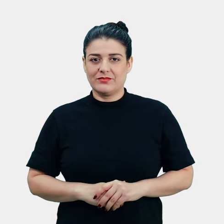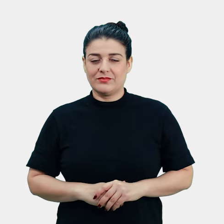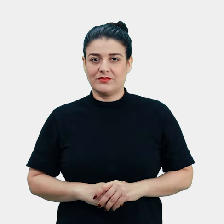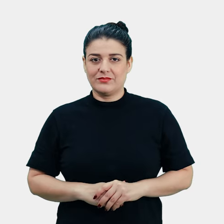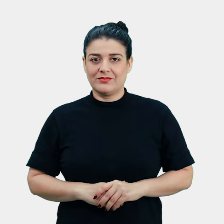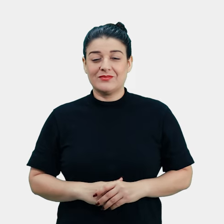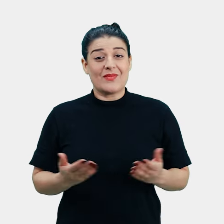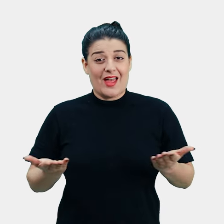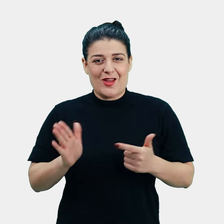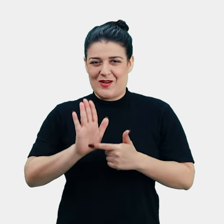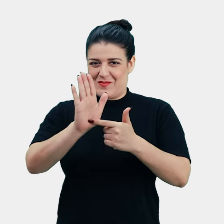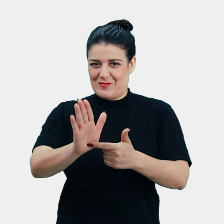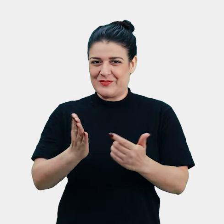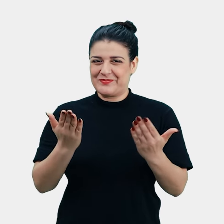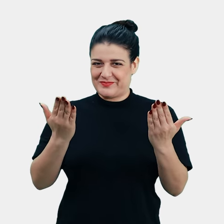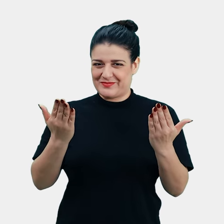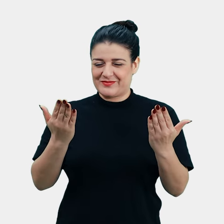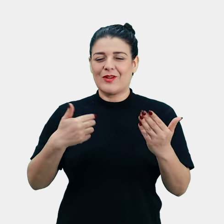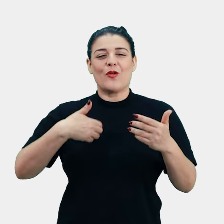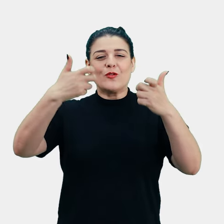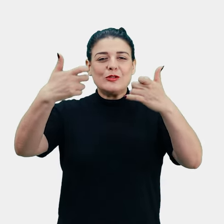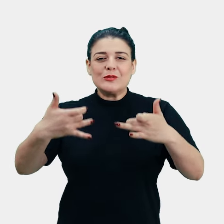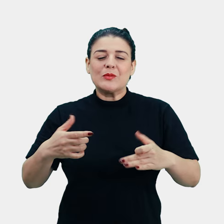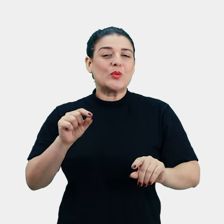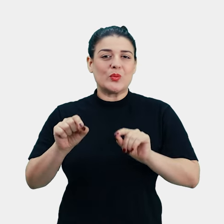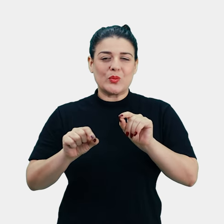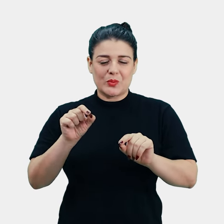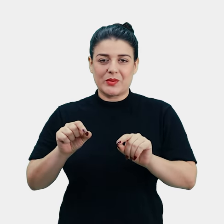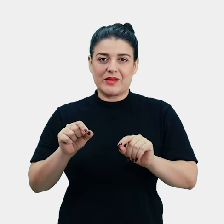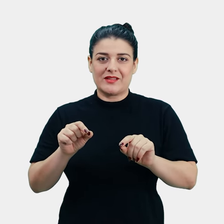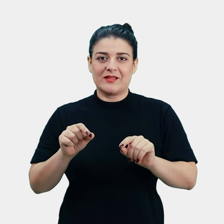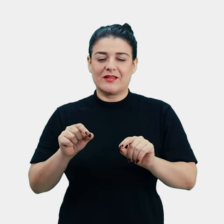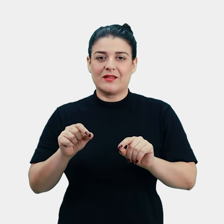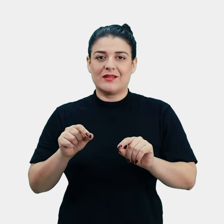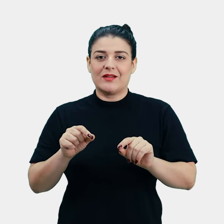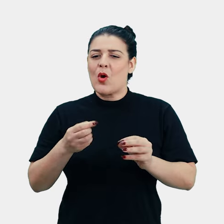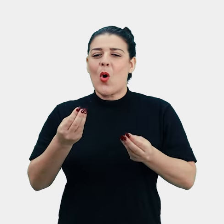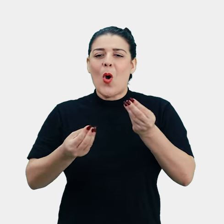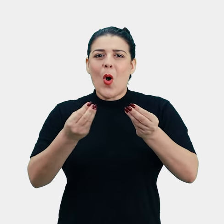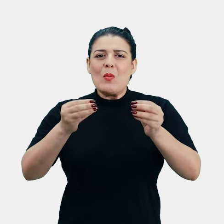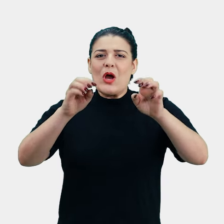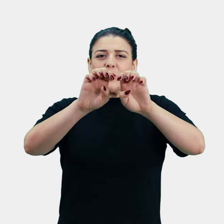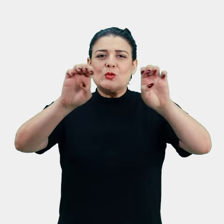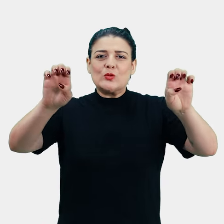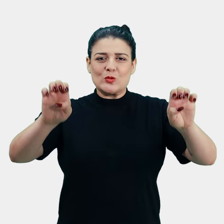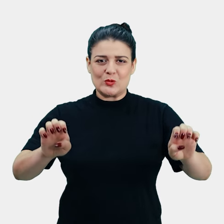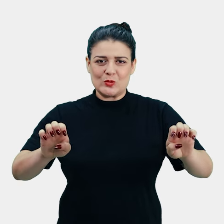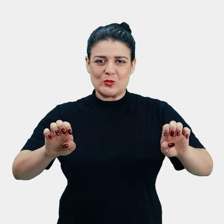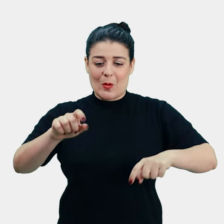E aqui, pessoal, eu vou falar um pouquinho para vocês da estrutura de um espectrômetro de